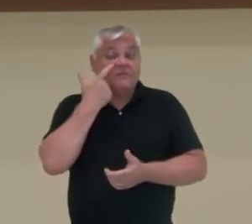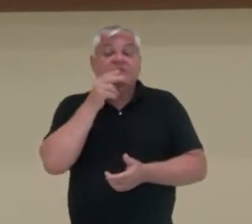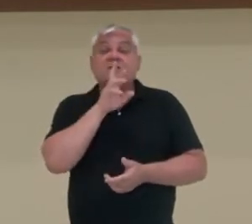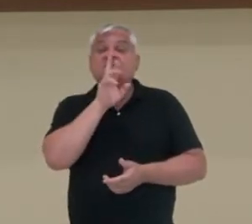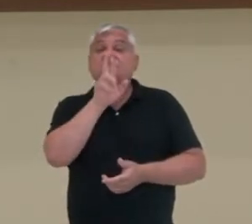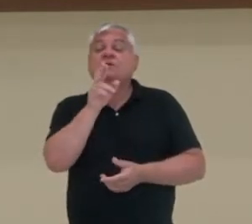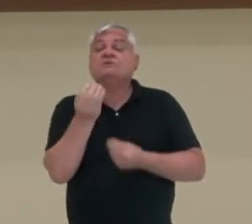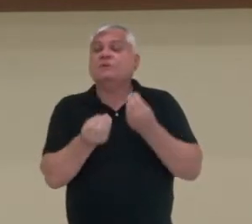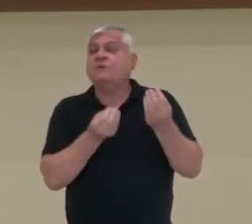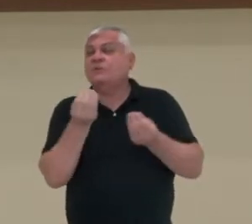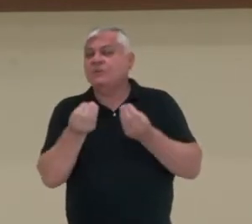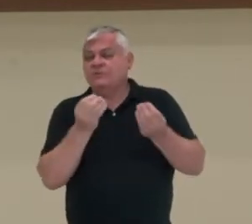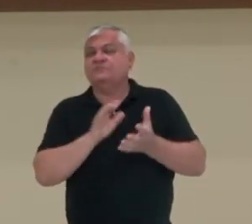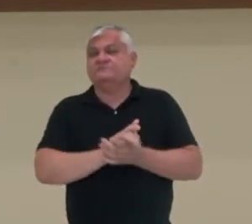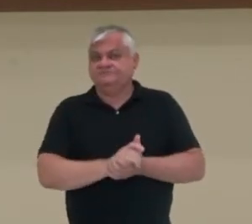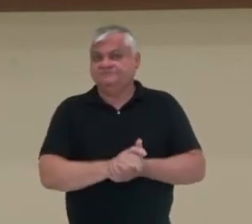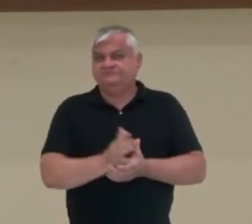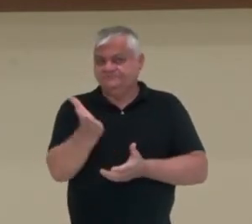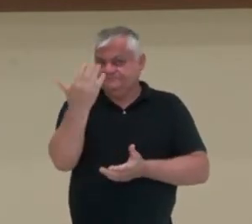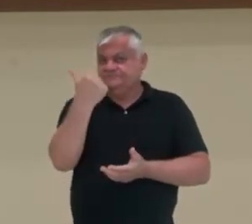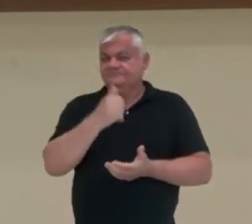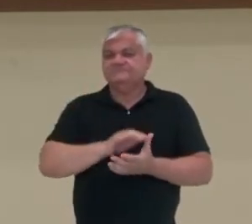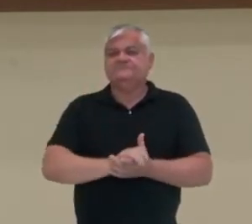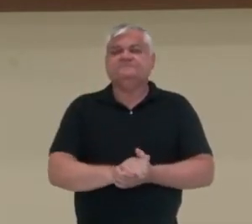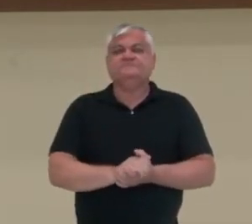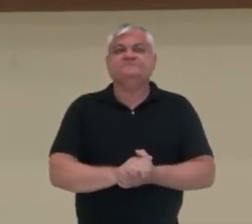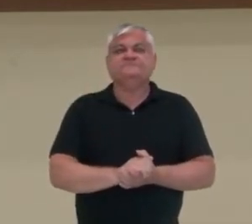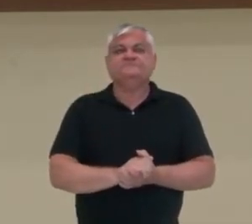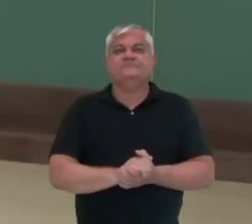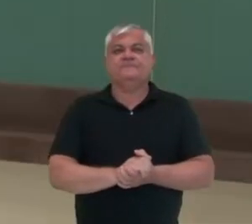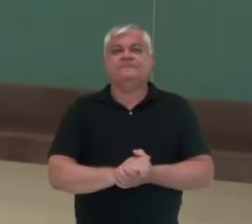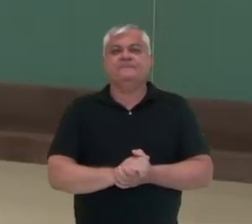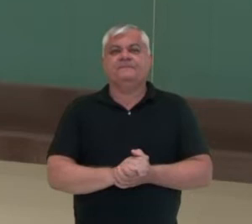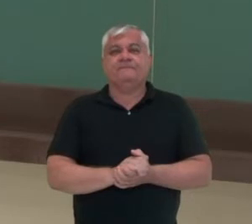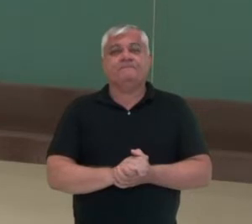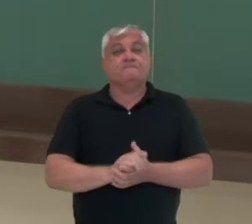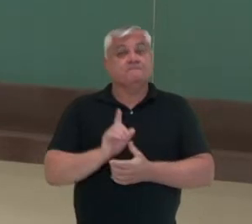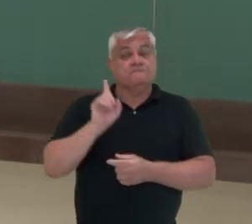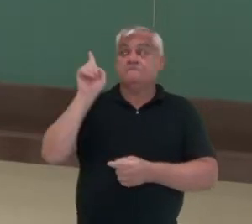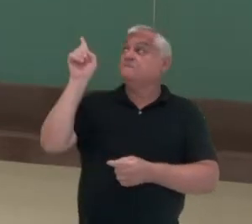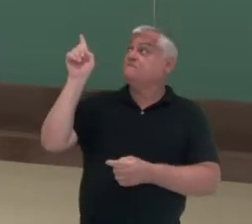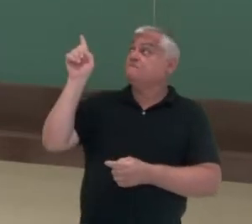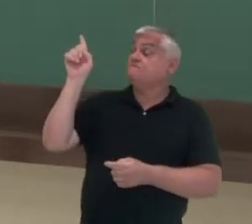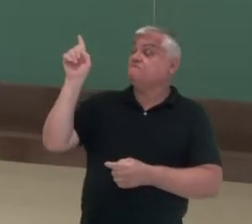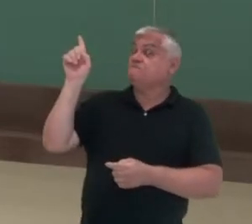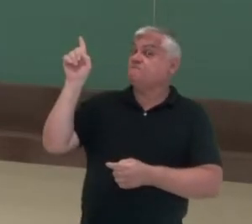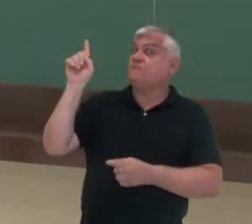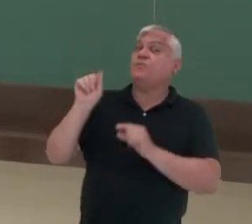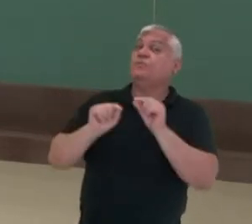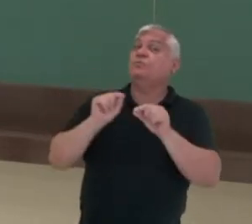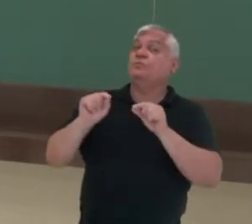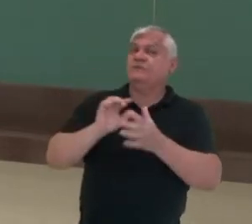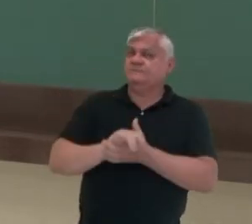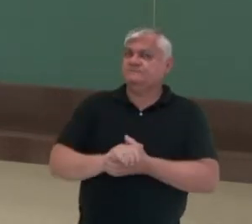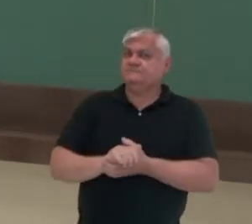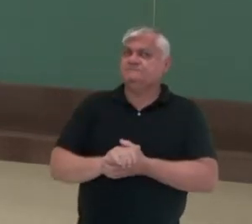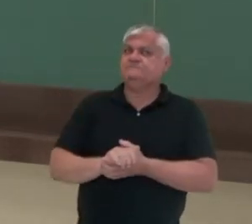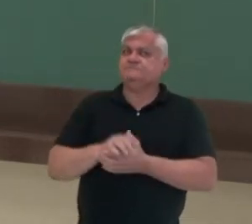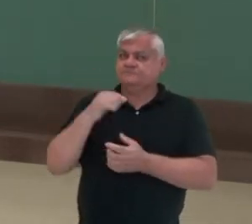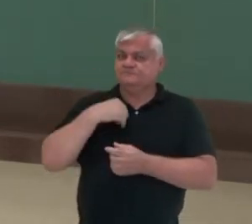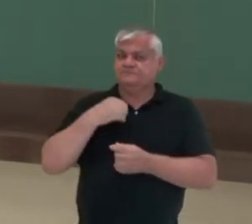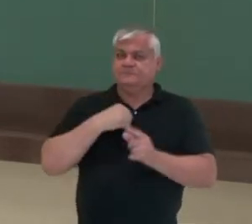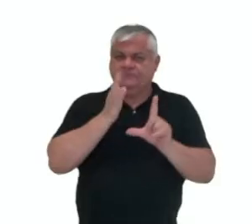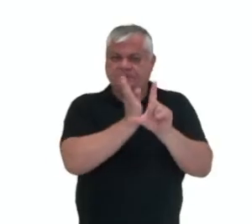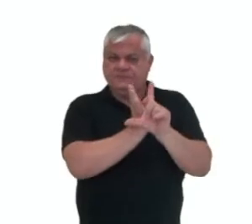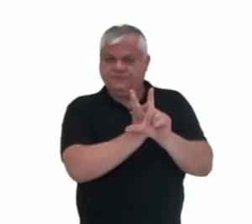Essa correção aqui juntinho comigo, ó, então me acompanhe, tá bom? Então aqui, né, olha só, o que, que a gente tem ali, né? Então a reta azul,